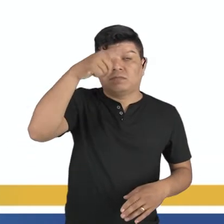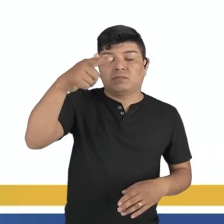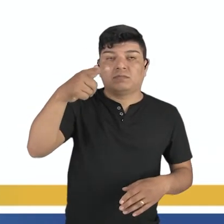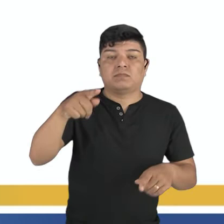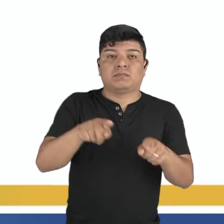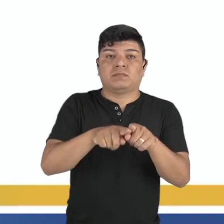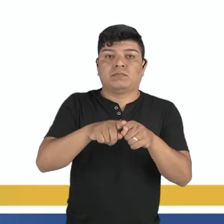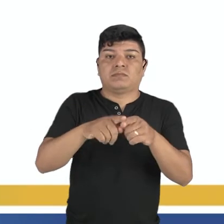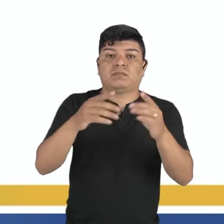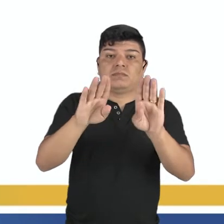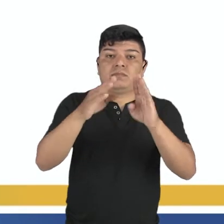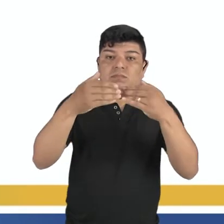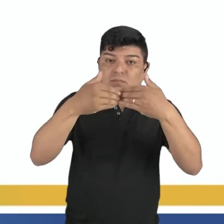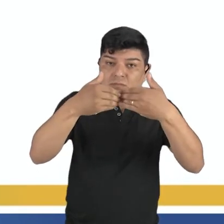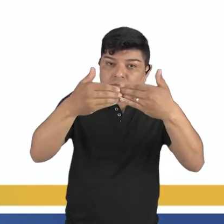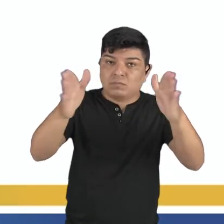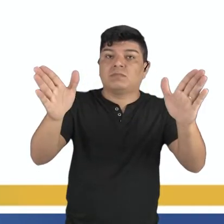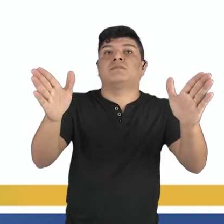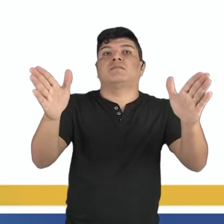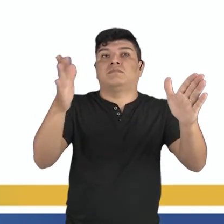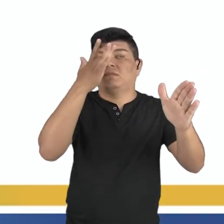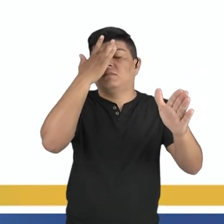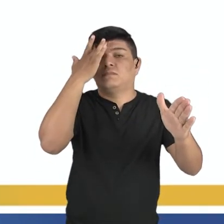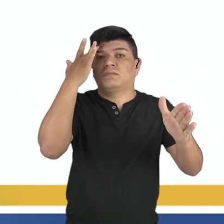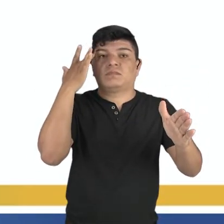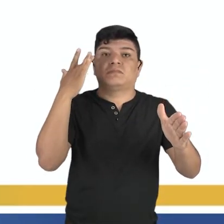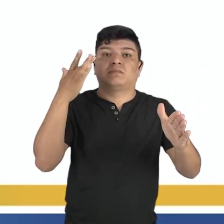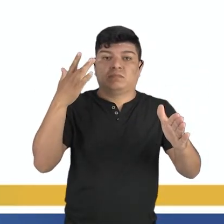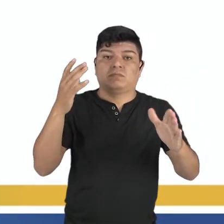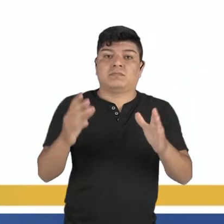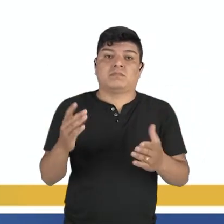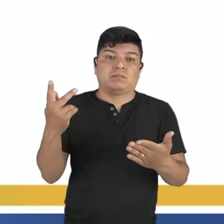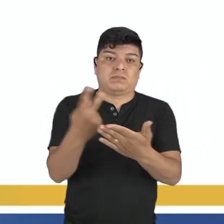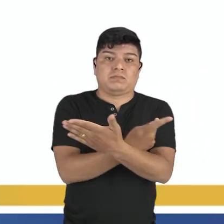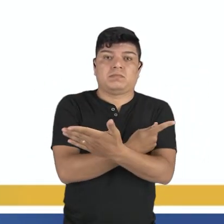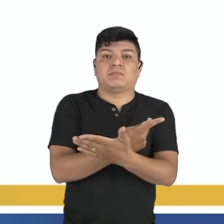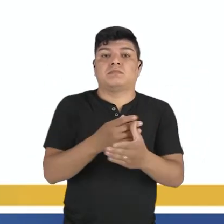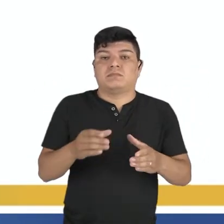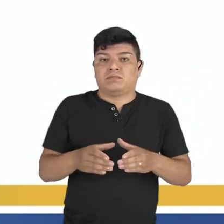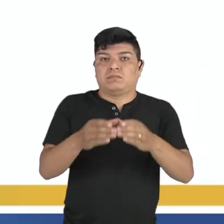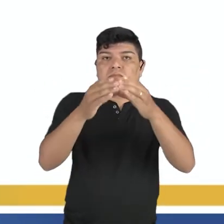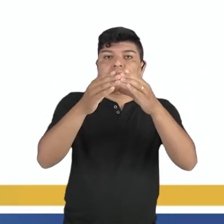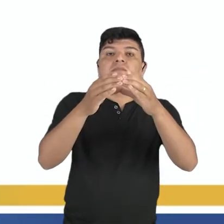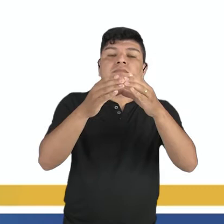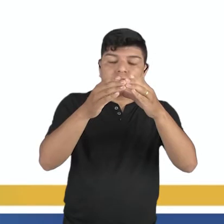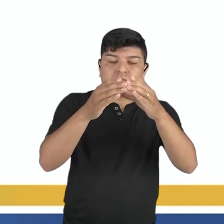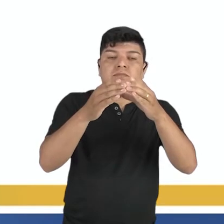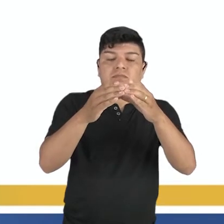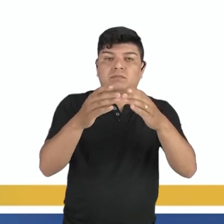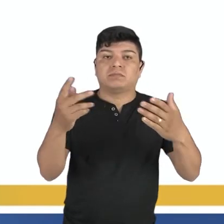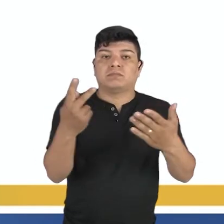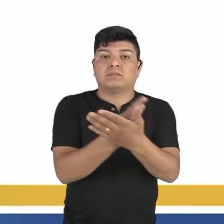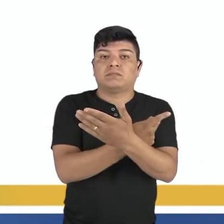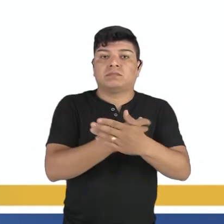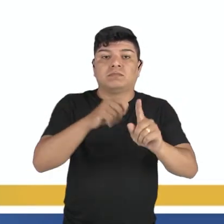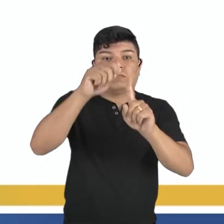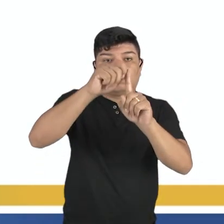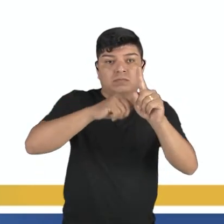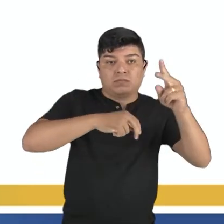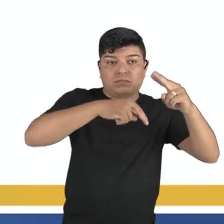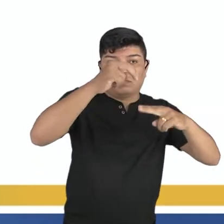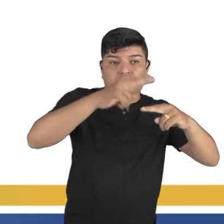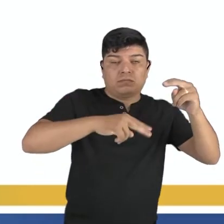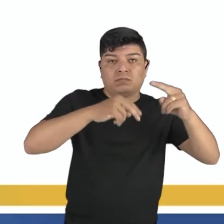A Copa América, que reúne 10 seleções, aconteceria inicialmente no mês de junho de 2020, mas